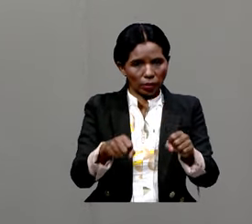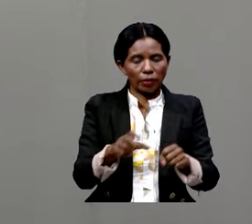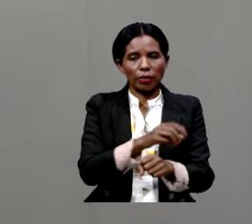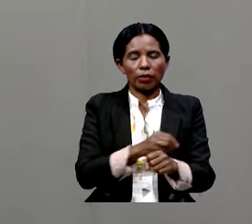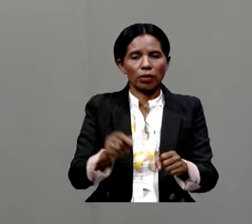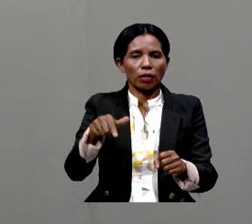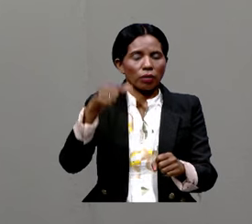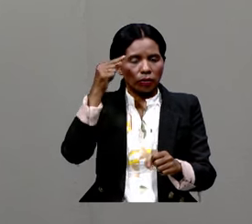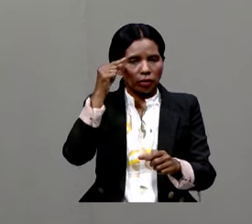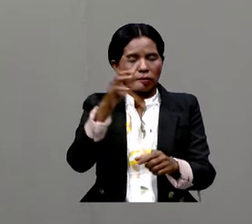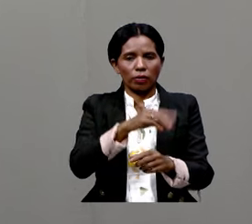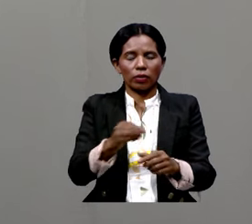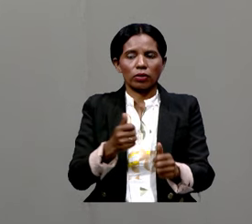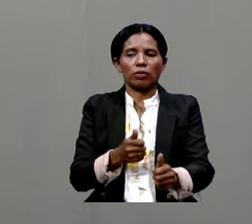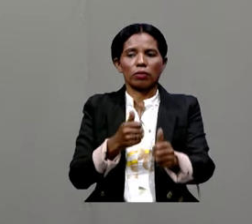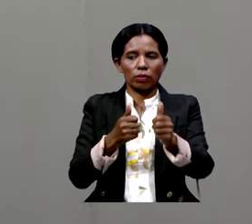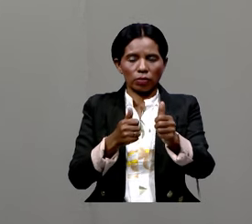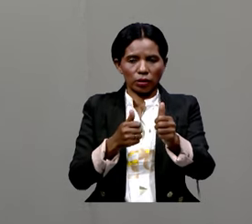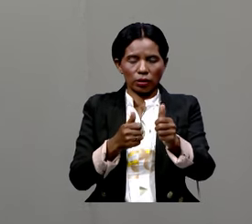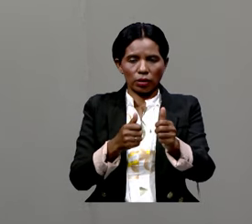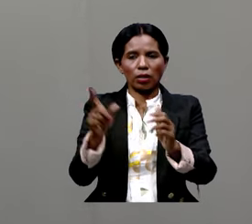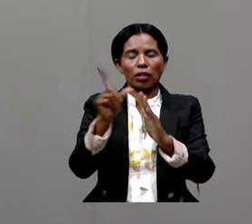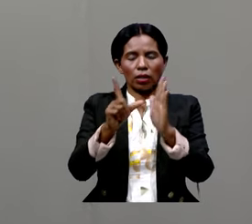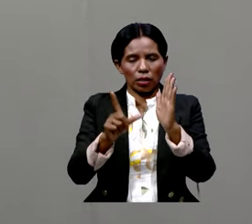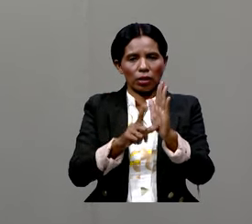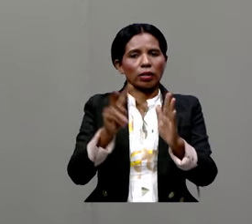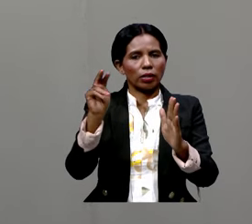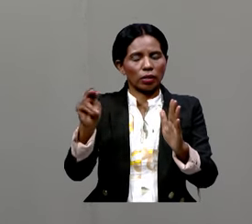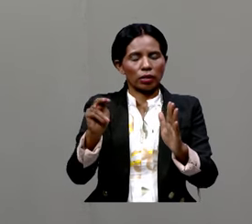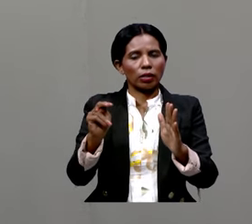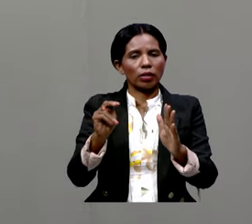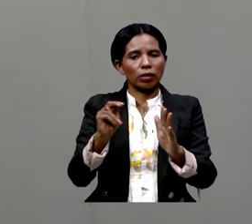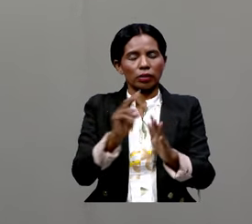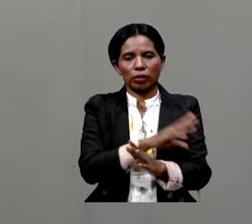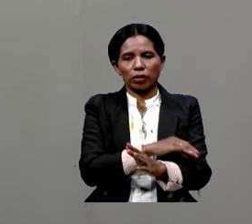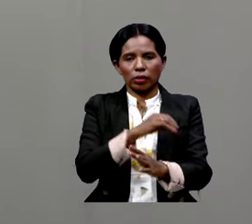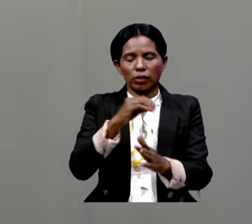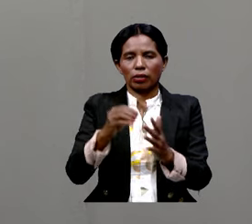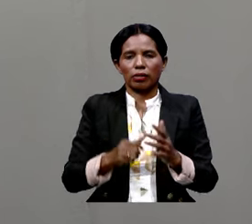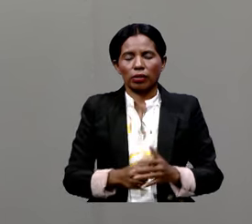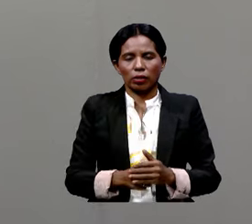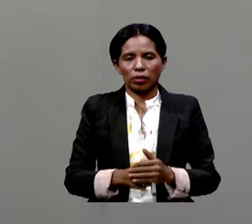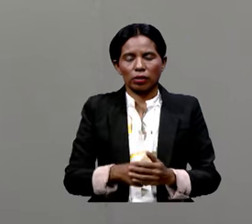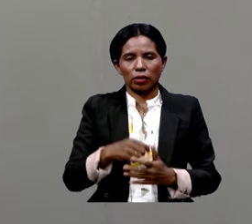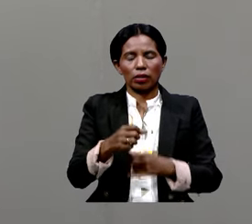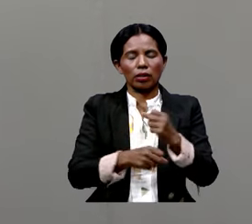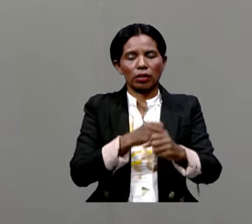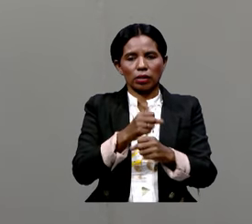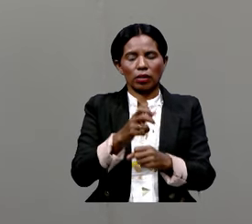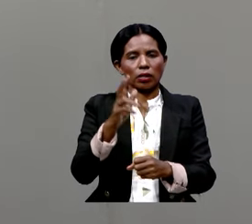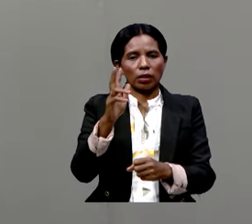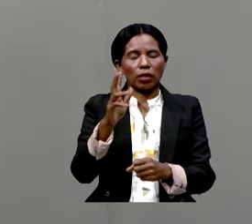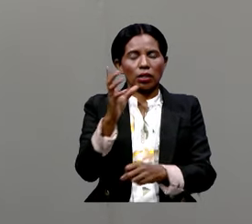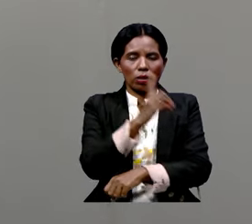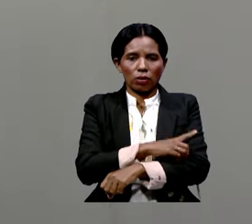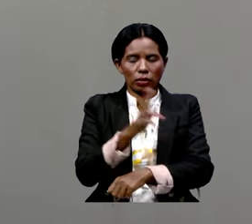o governo ter mandato lei nenhuma durante 30 dias né, tem que submeter.